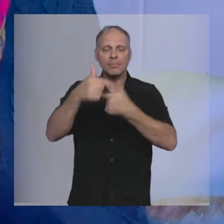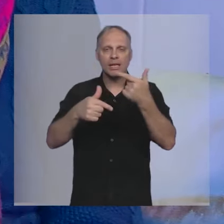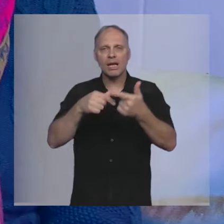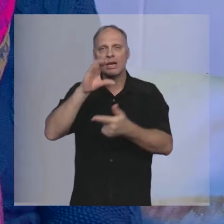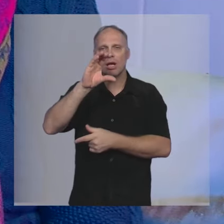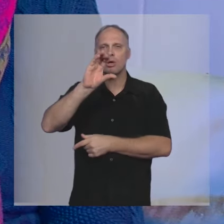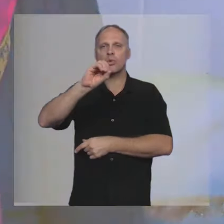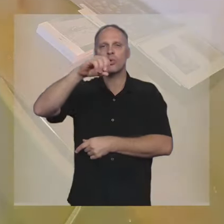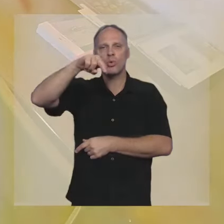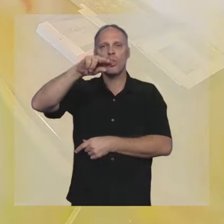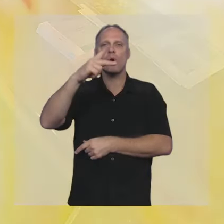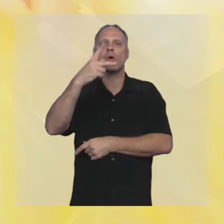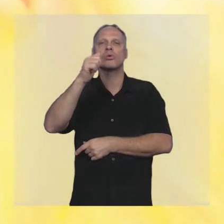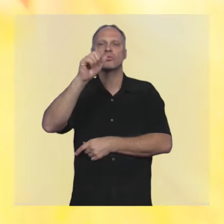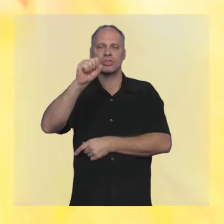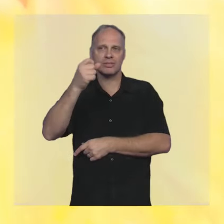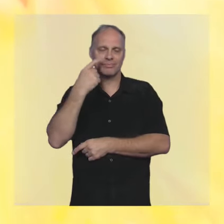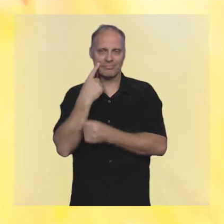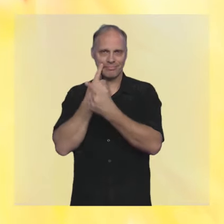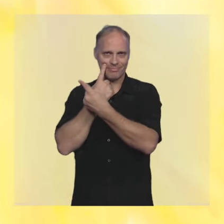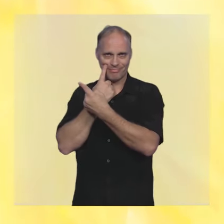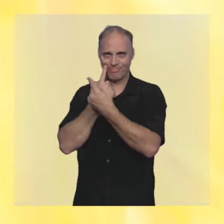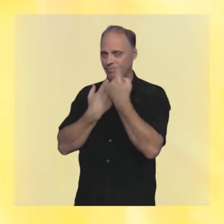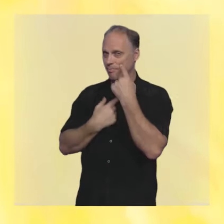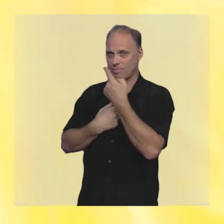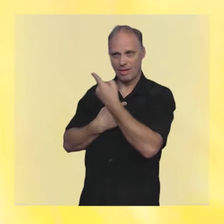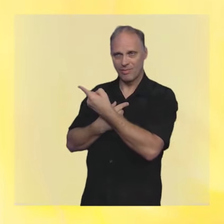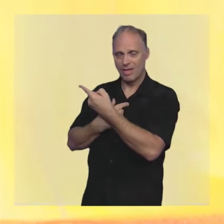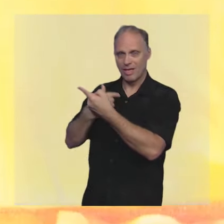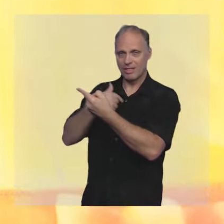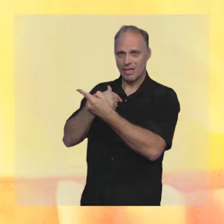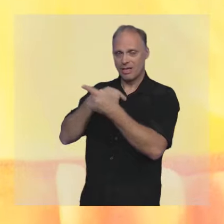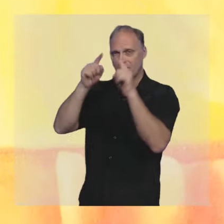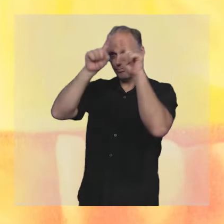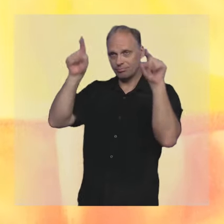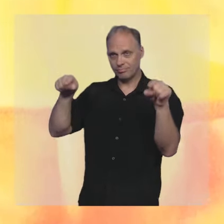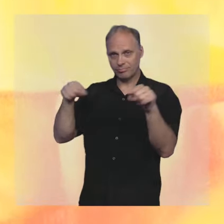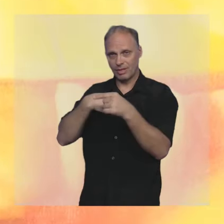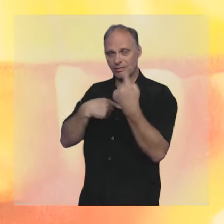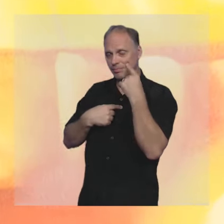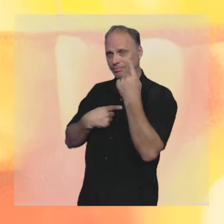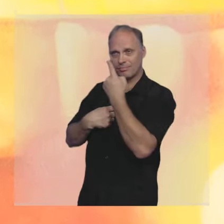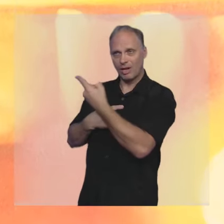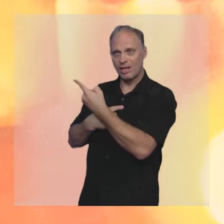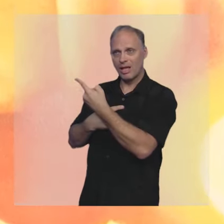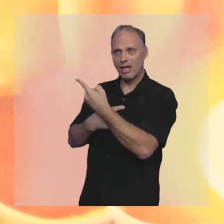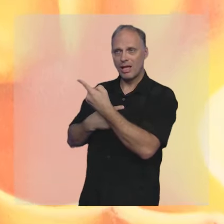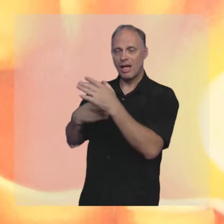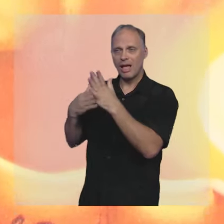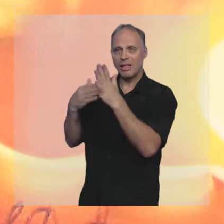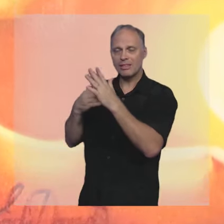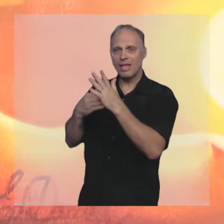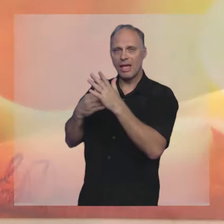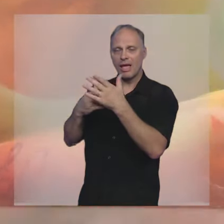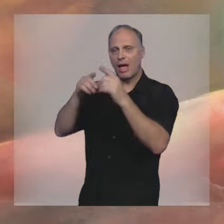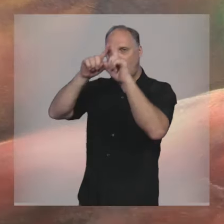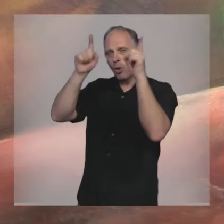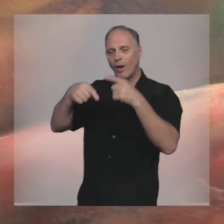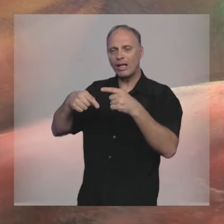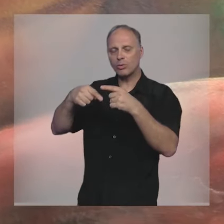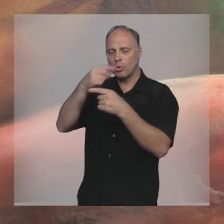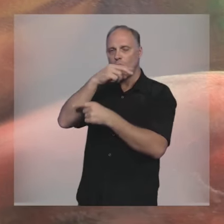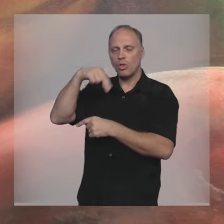as conchas, que vocês podem ver que aqui e aqui atrás de mim, até ali na Nossa